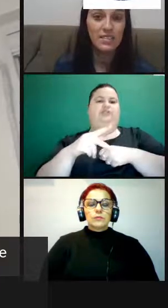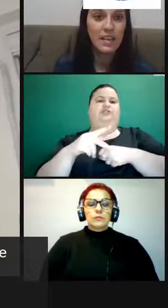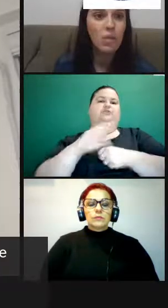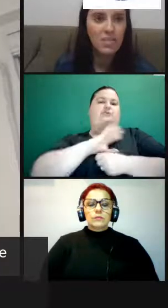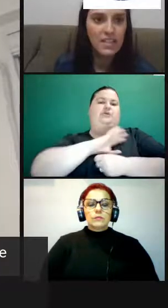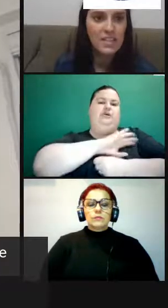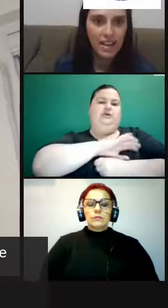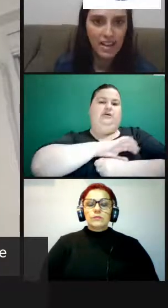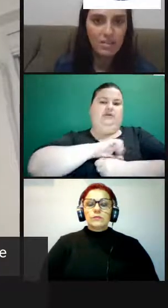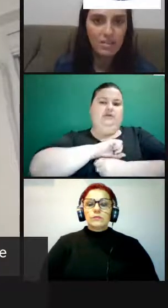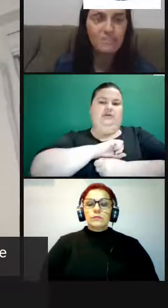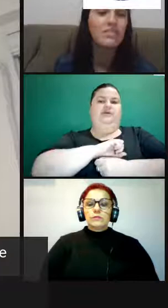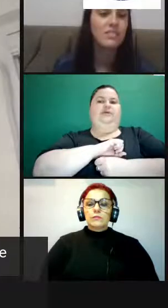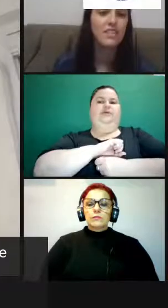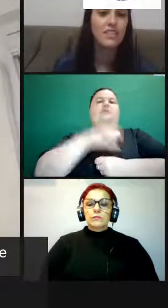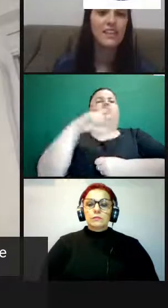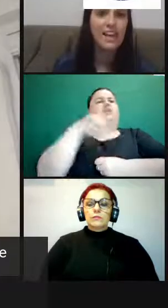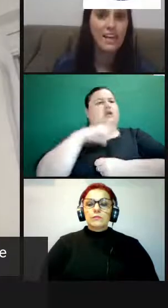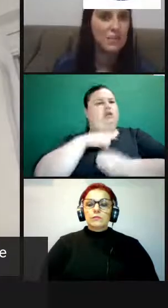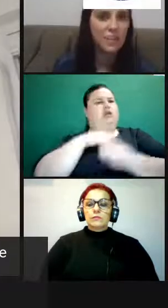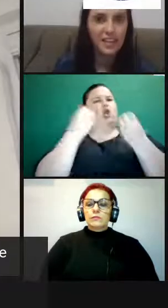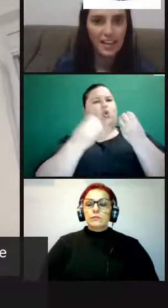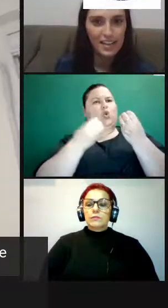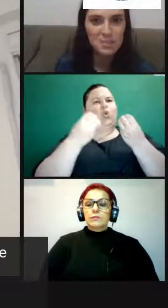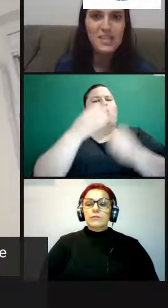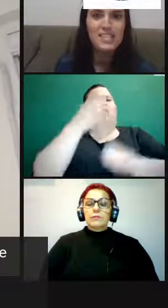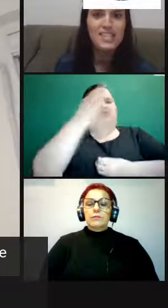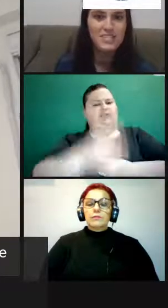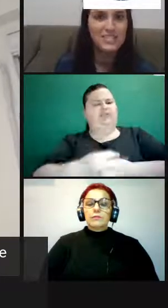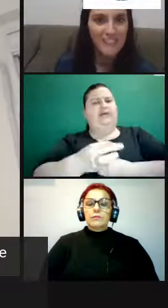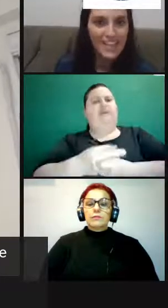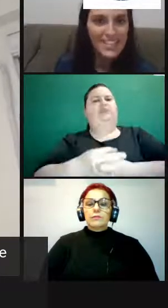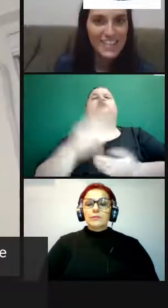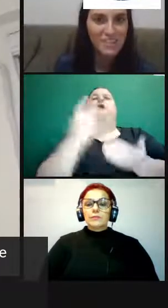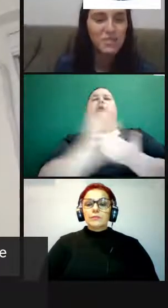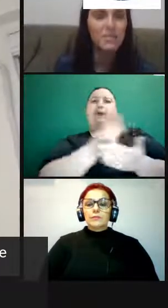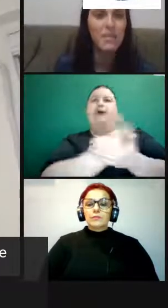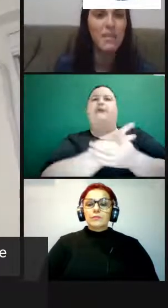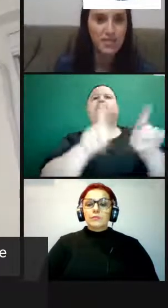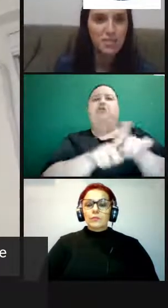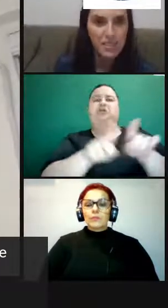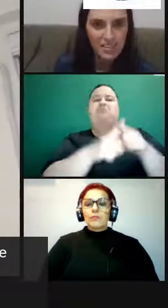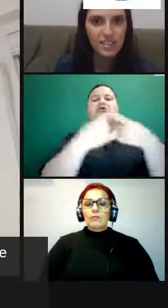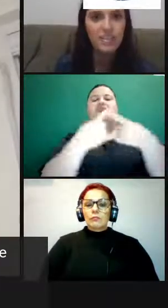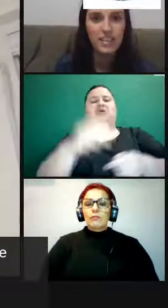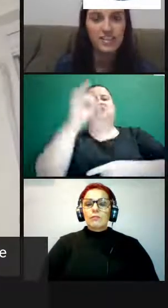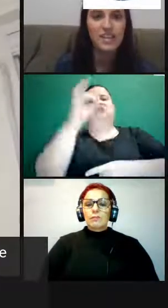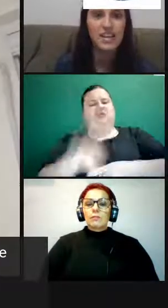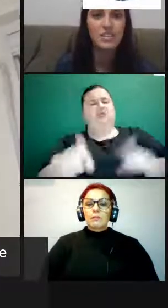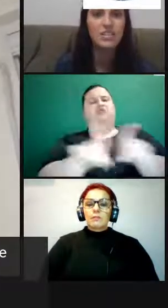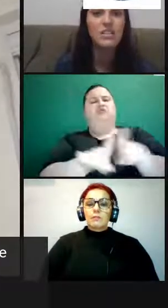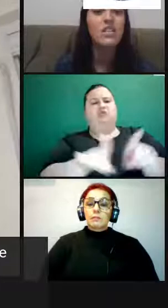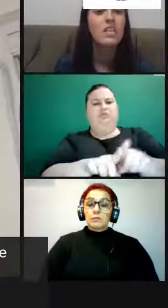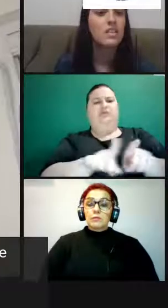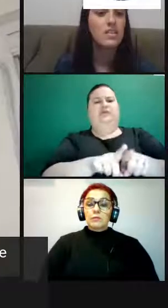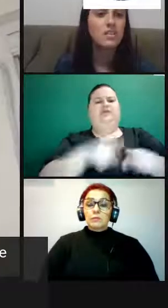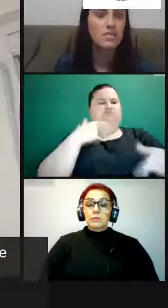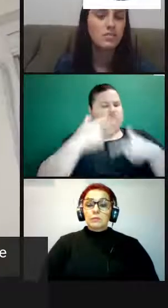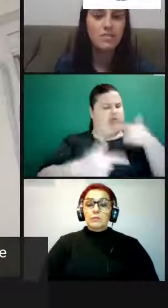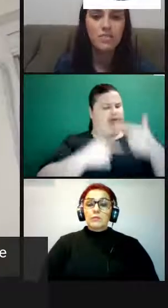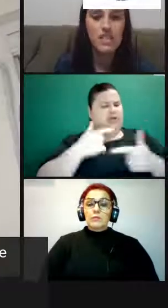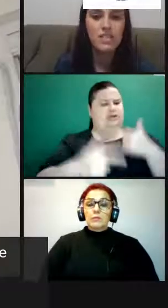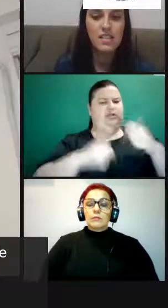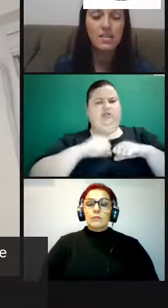não tem como dar certo que vai dar muito errado mas tá trabalhando bastante vai dar certo